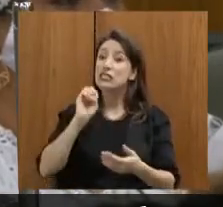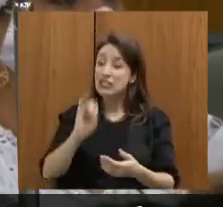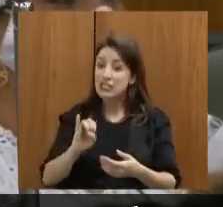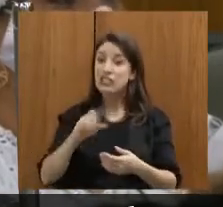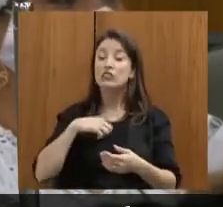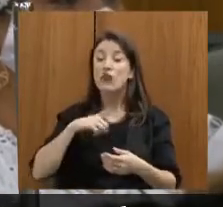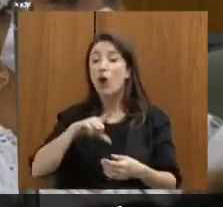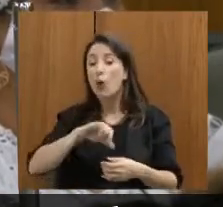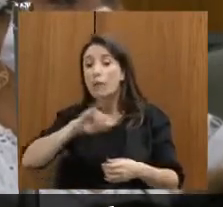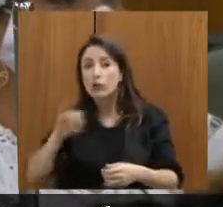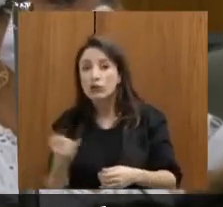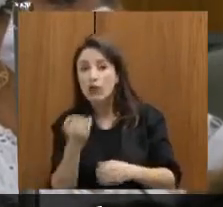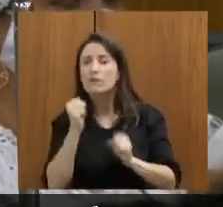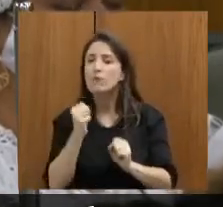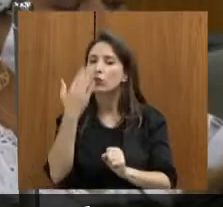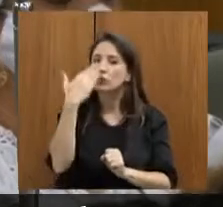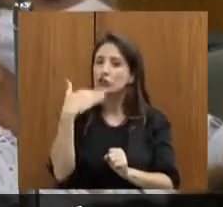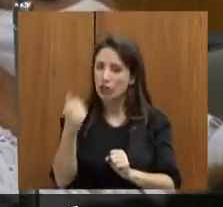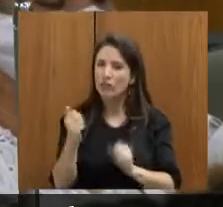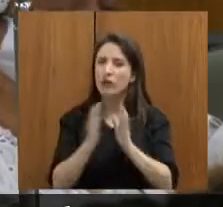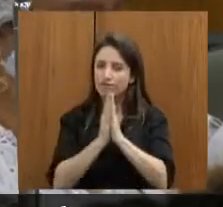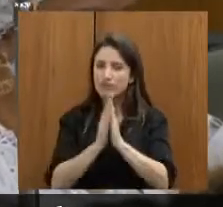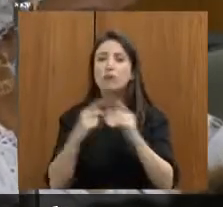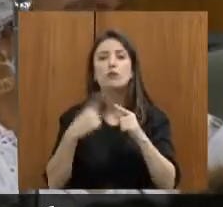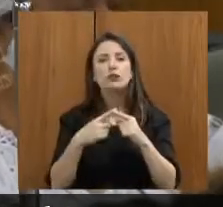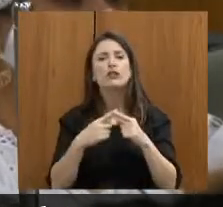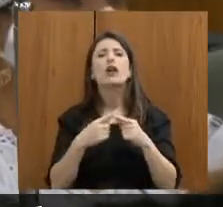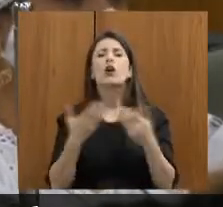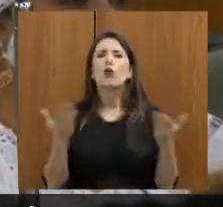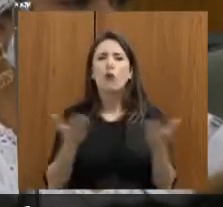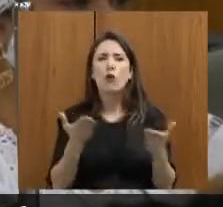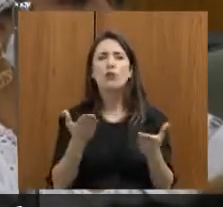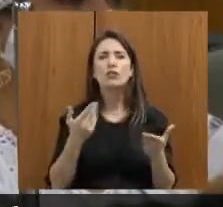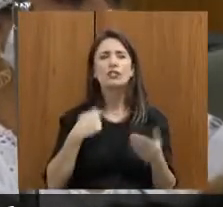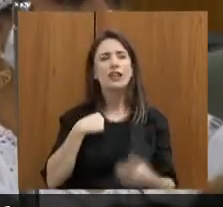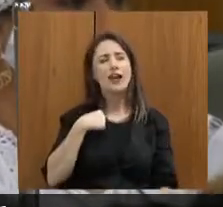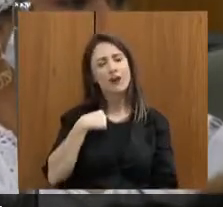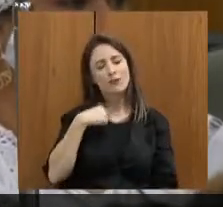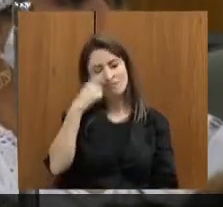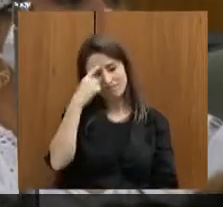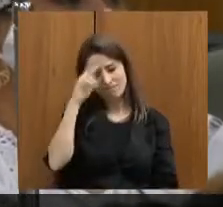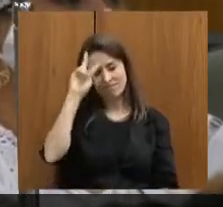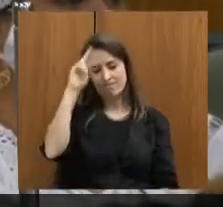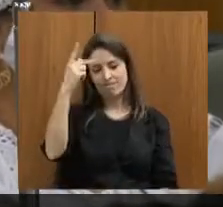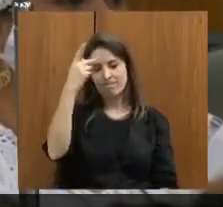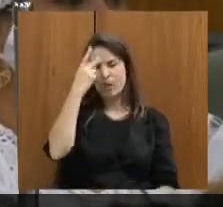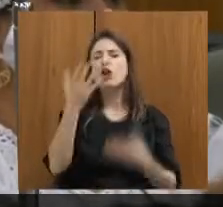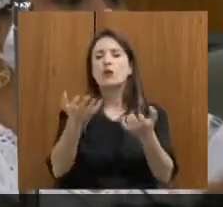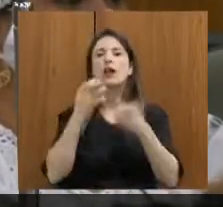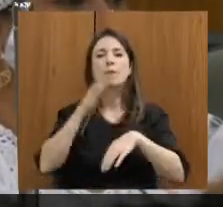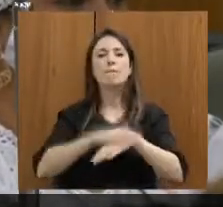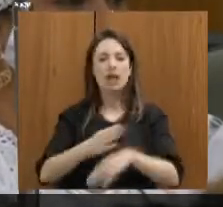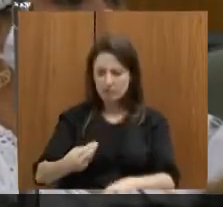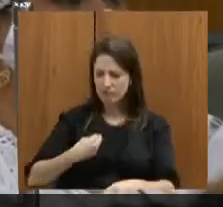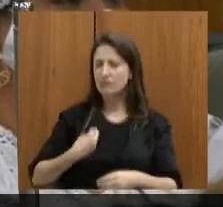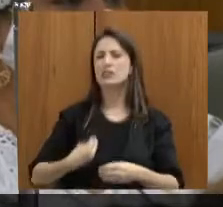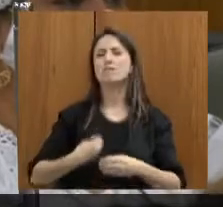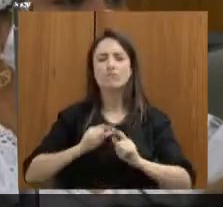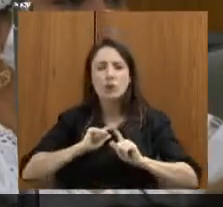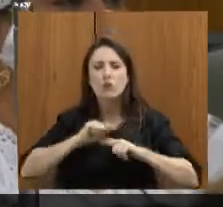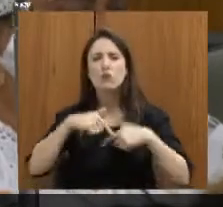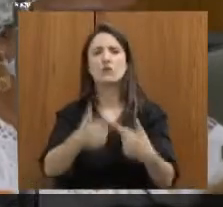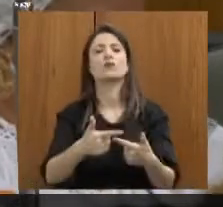porque hoje eu quero sair daqui com essa ideia de ser uma voz ativa dentro do Santa Luzia para as minhas comunidade matrizes